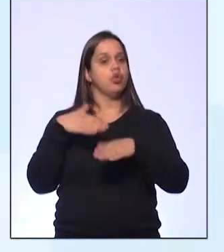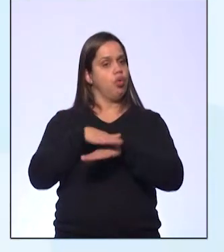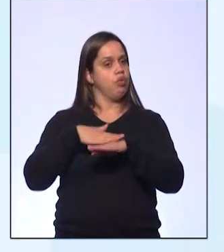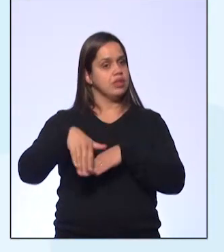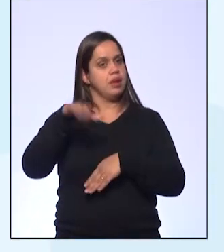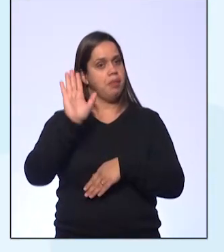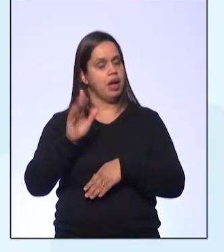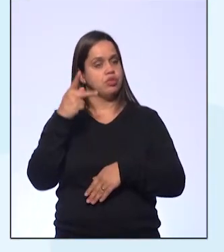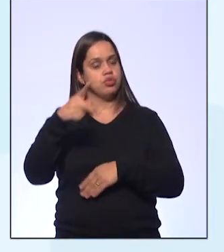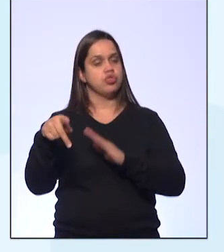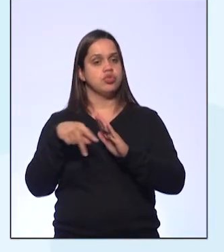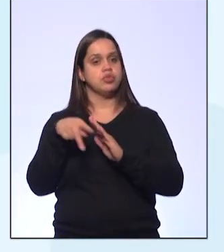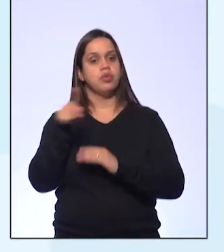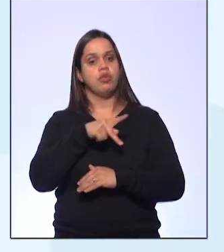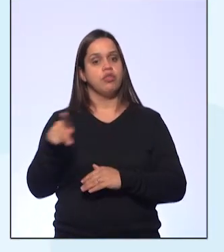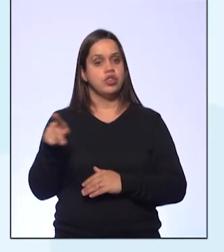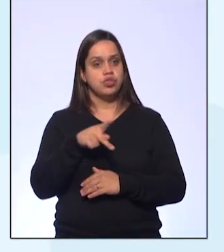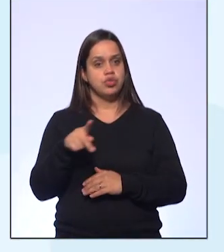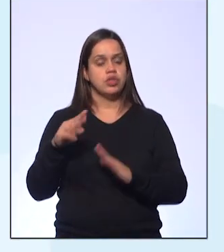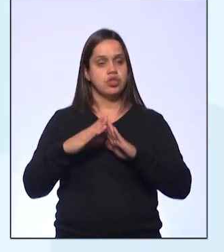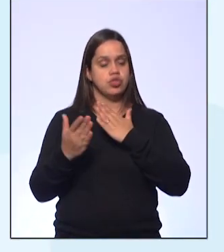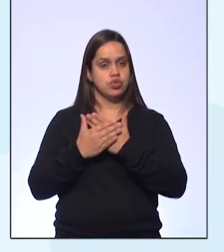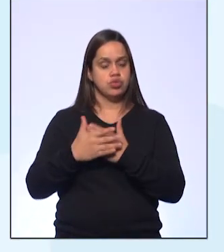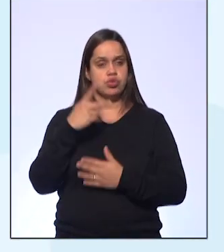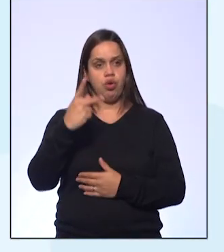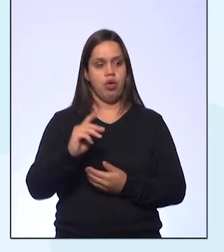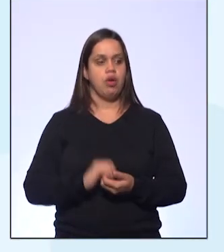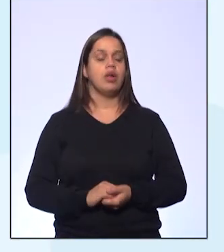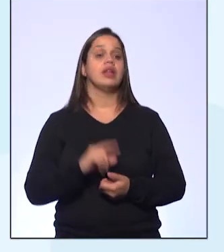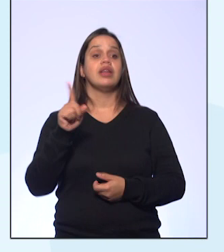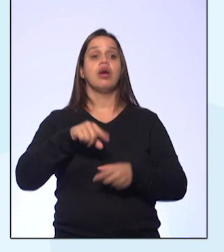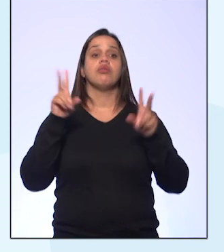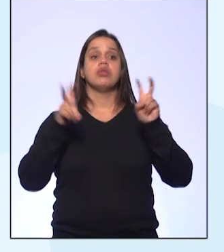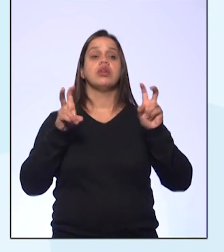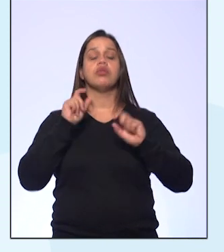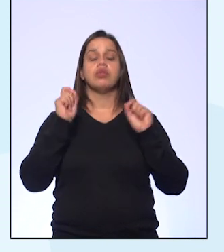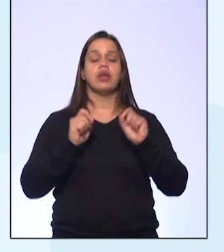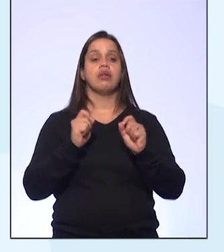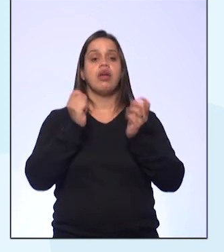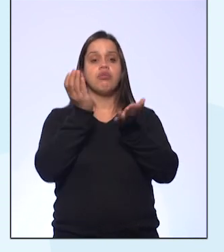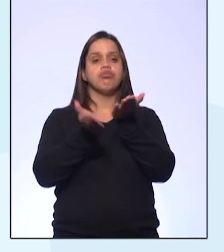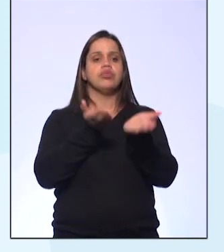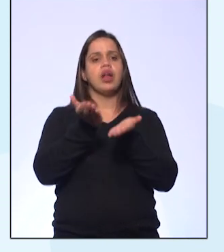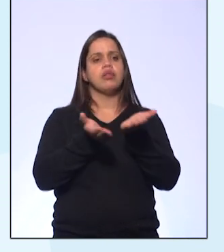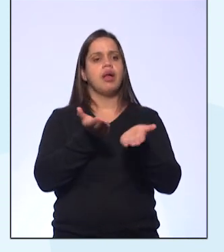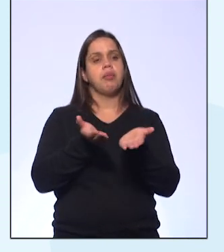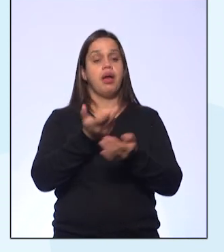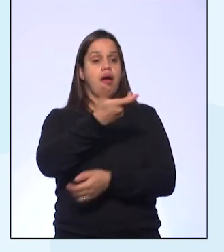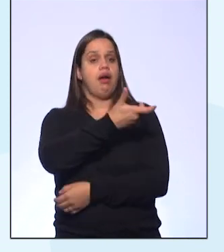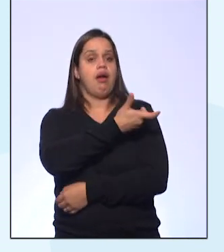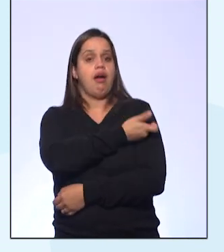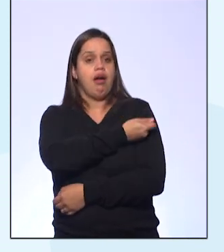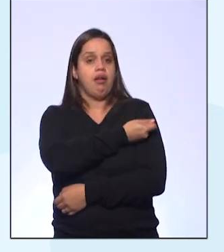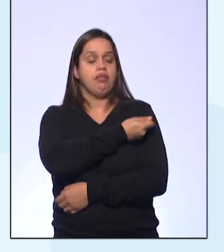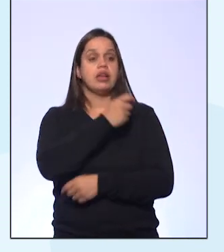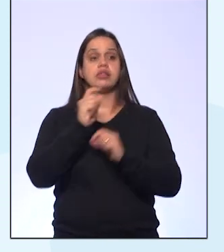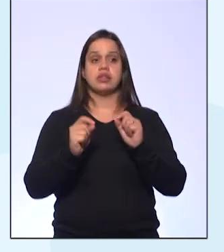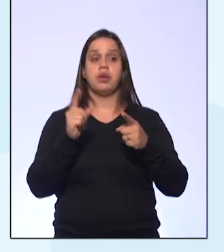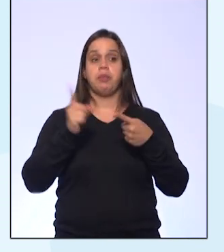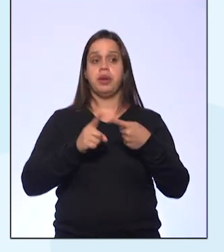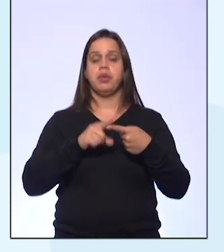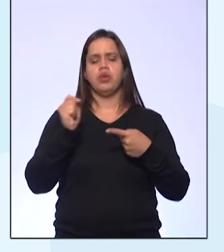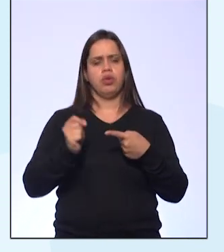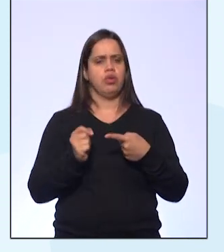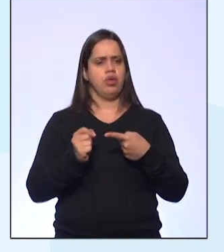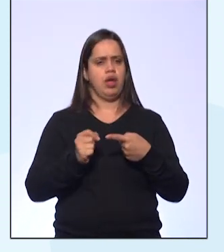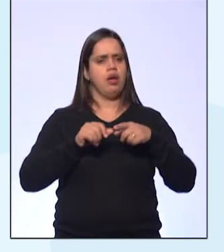pouco mais com seus professores sobre essa questão do tratamento, da vacina. Então, a primeira questão é: